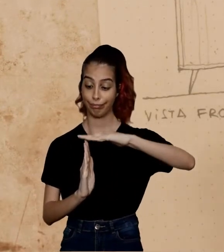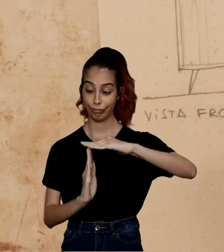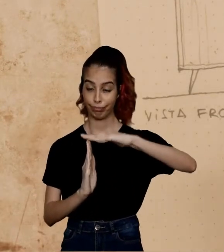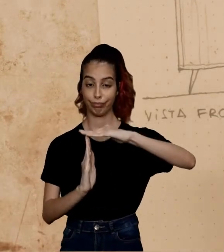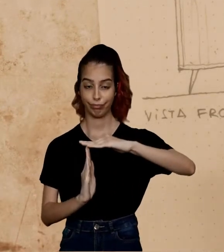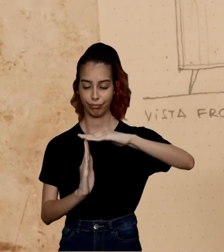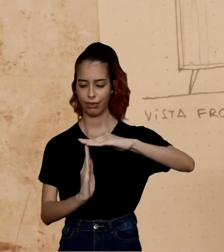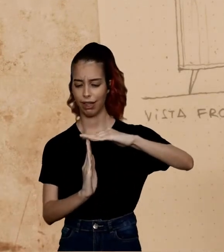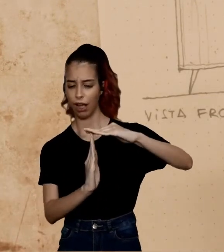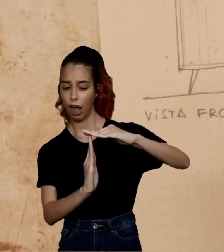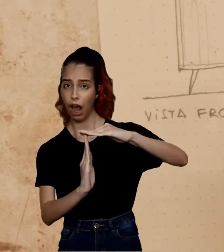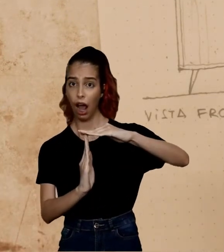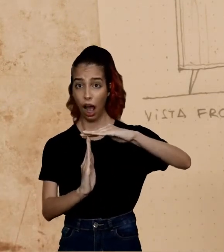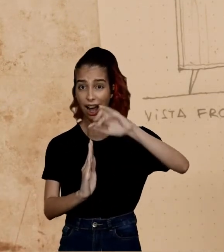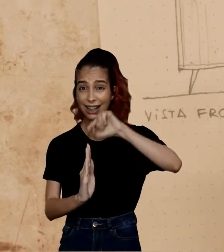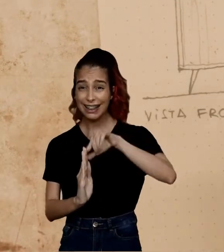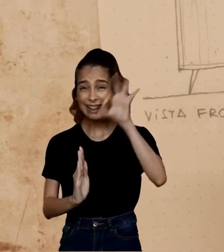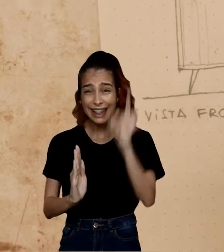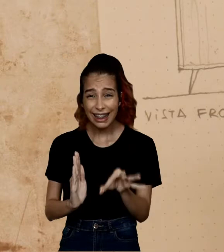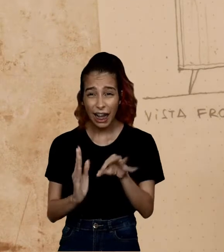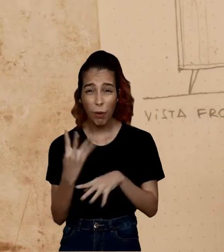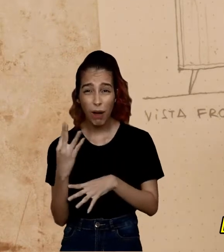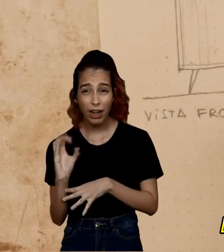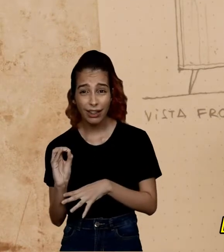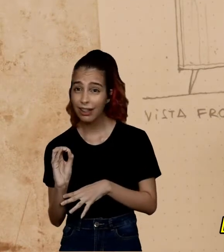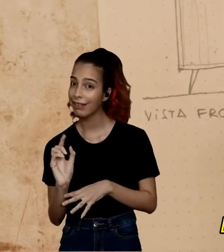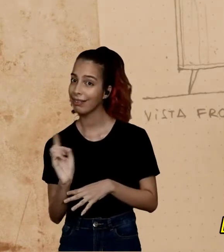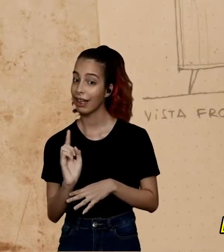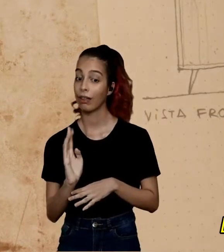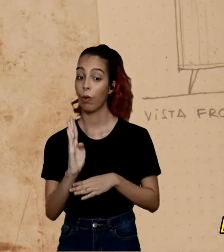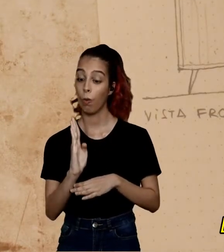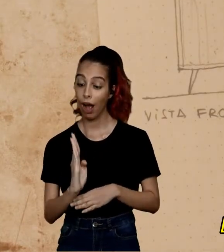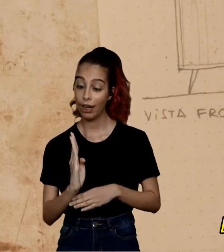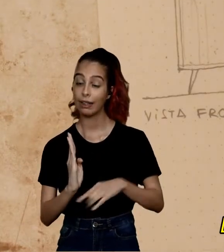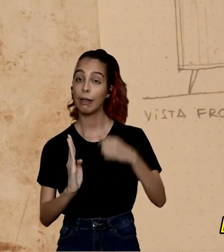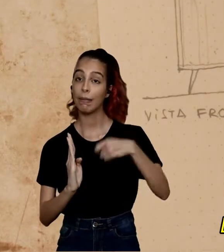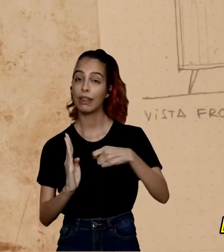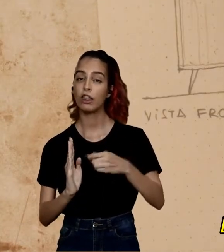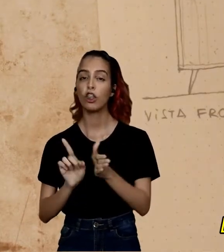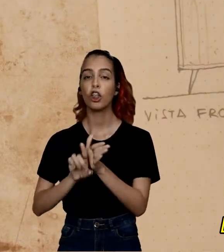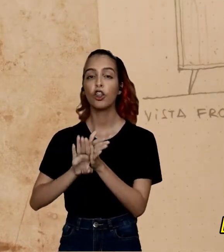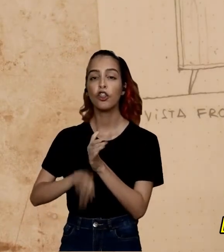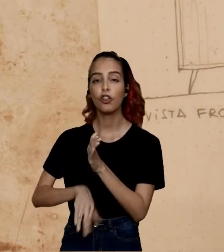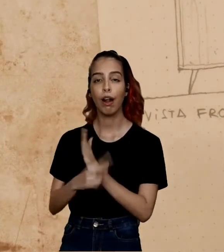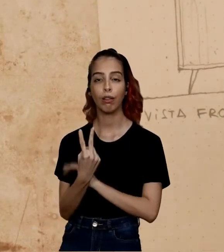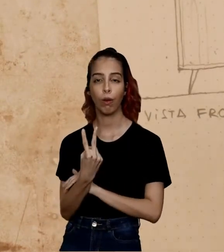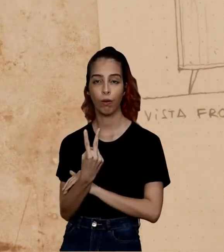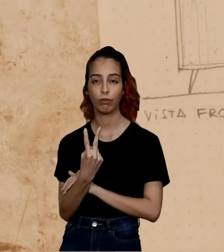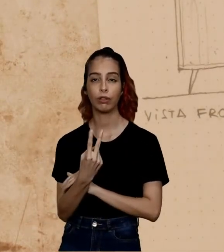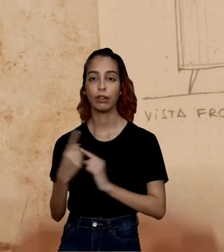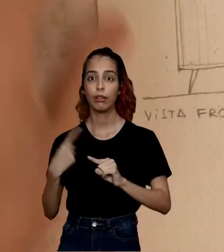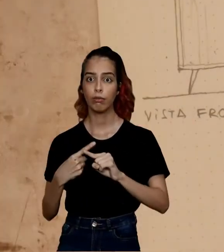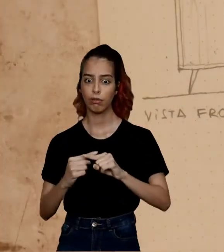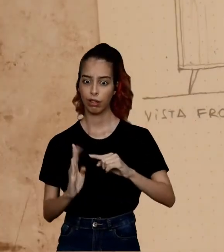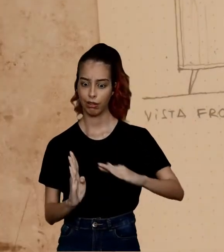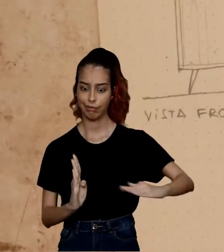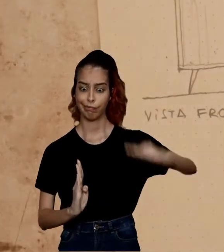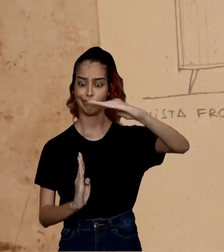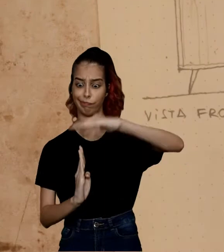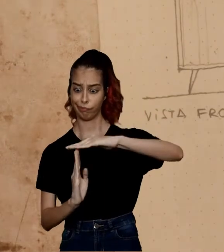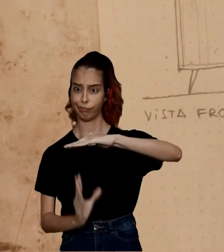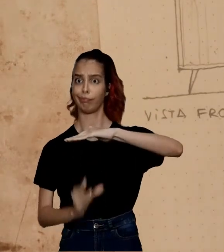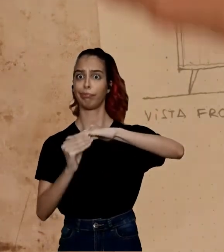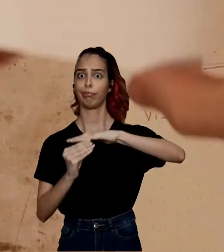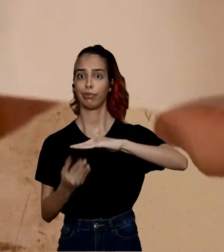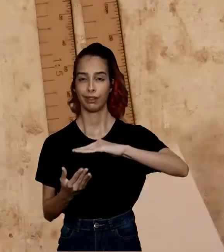a peça interna não tem exatamente 40. Ela tem 40 menos 2 espessuras. Eu vou marcar usando o